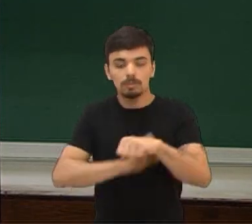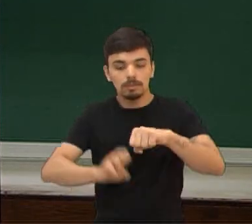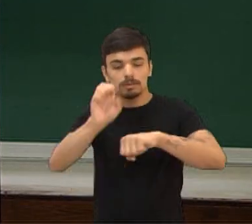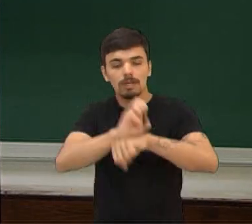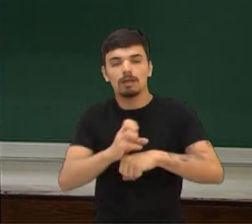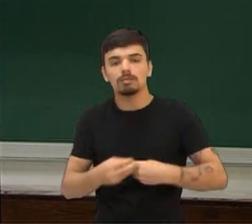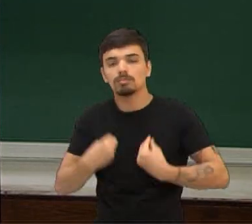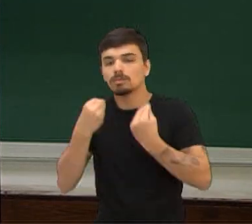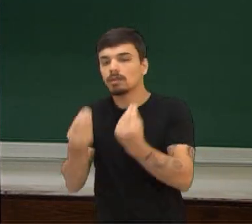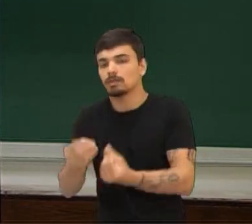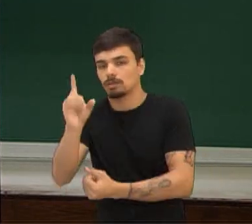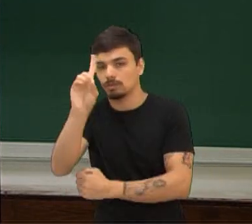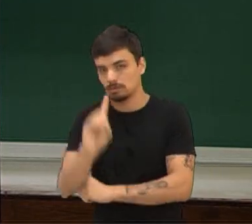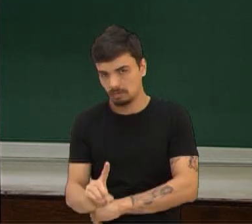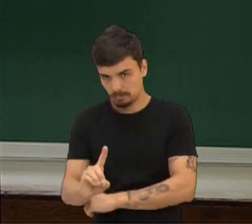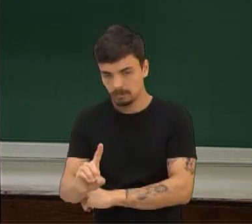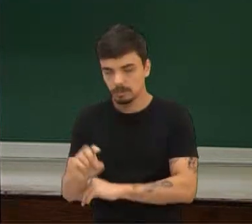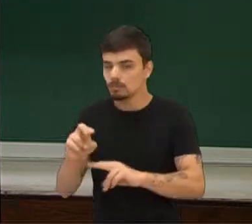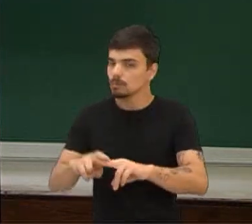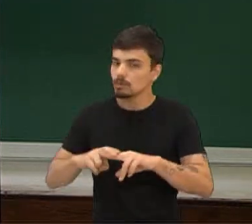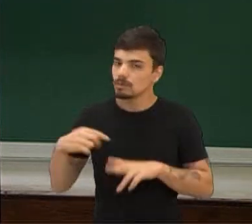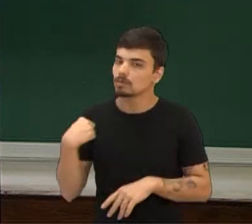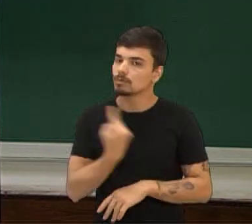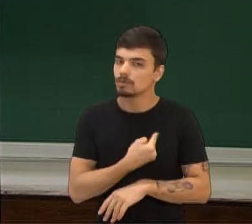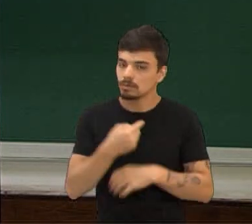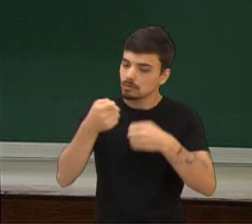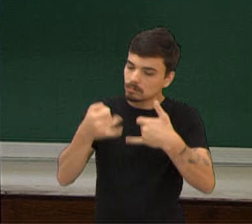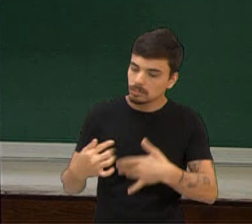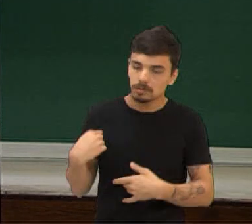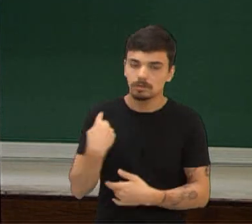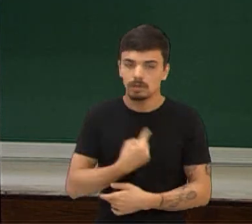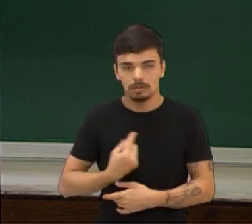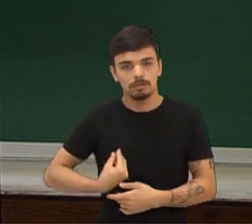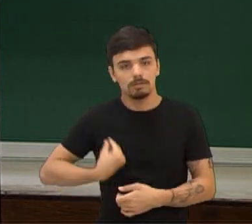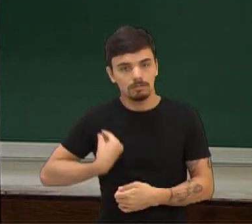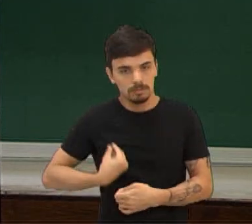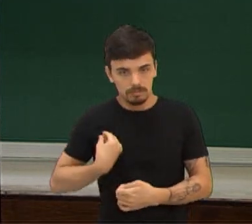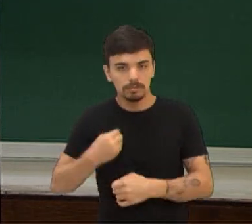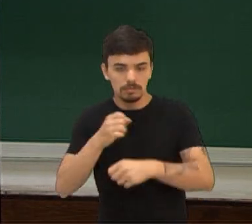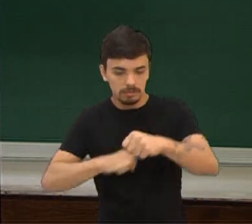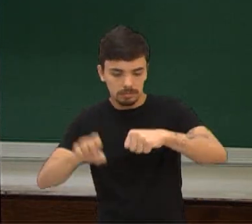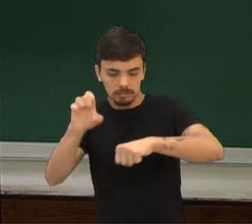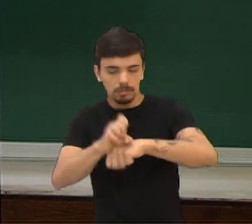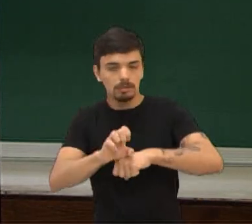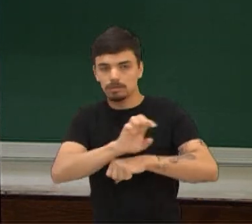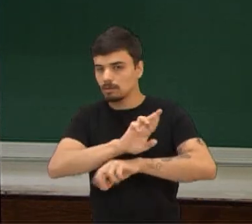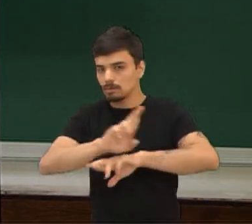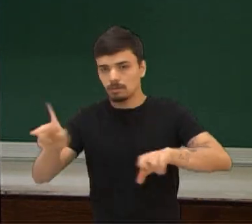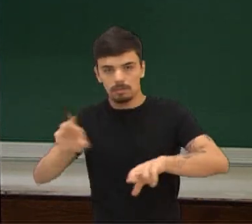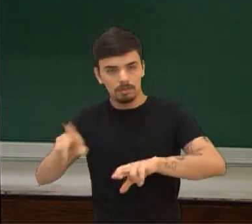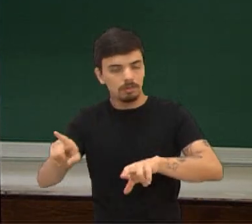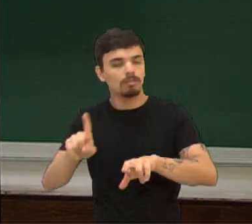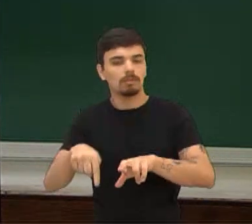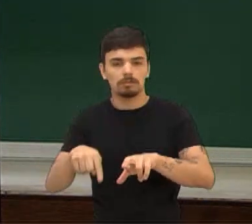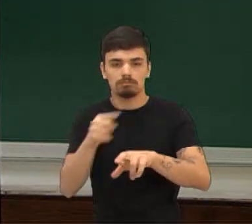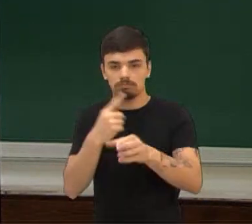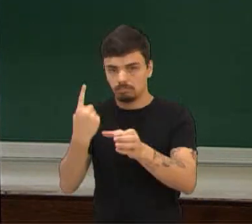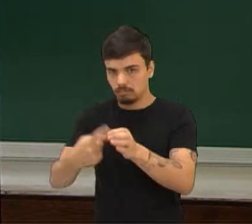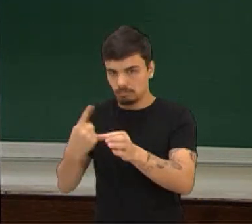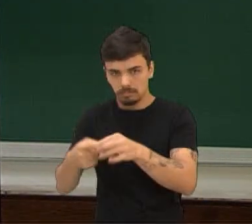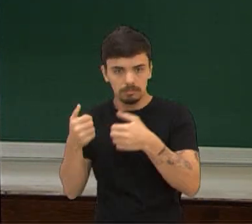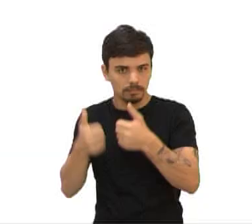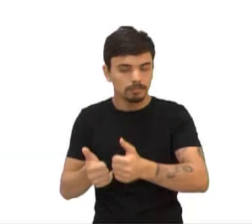nos dá esses direitos. Por isso é que ele vai dizer que nós vivemos numa estadania e não numa cidadania. Ok?